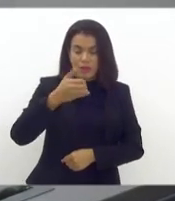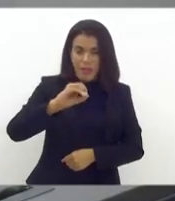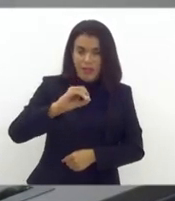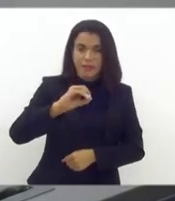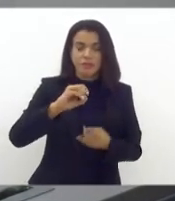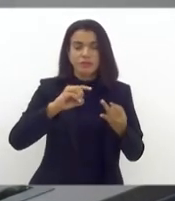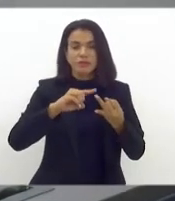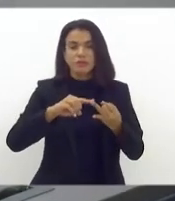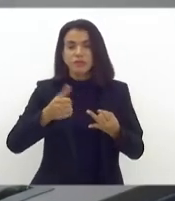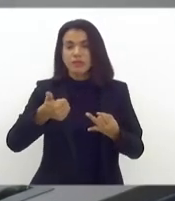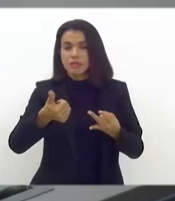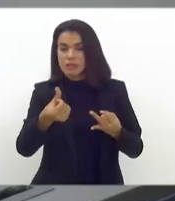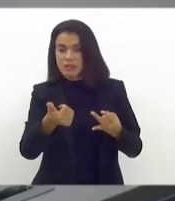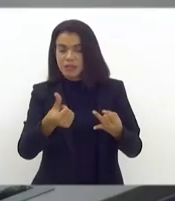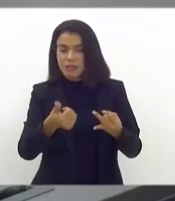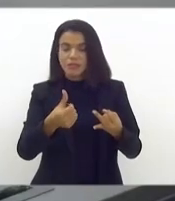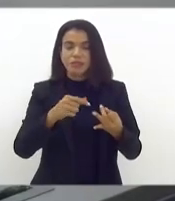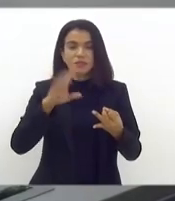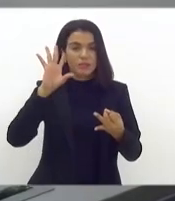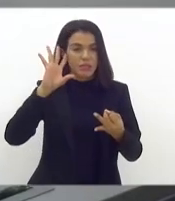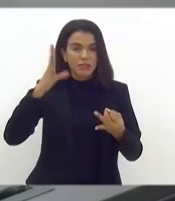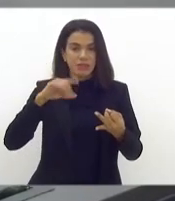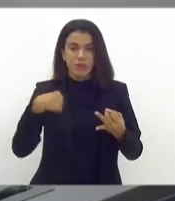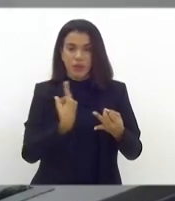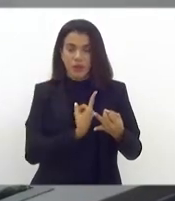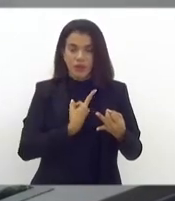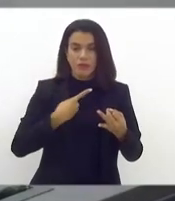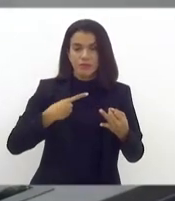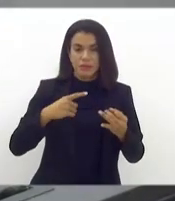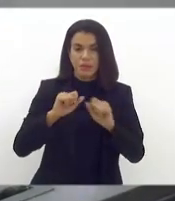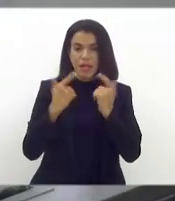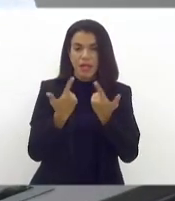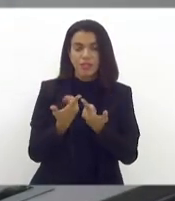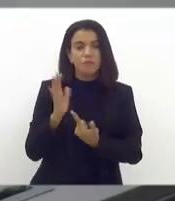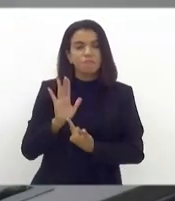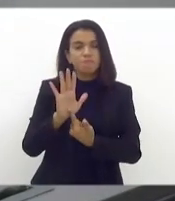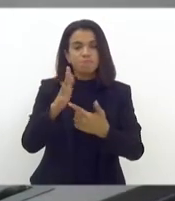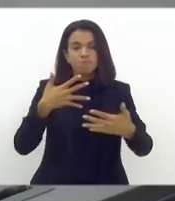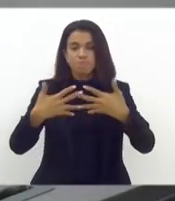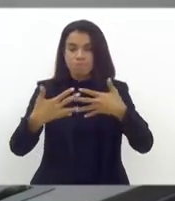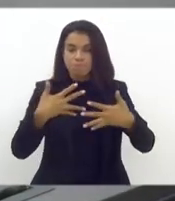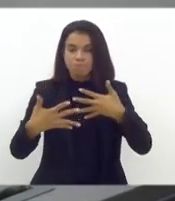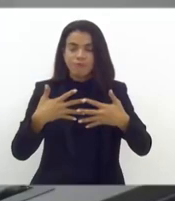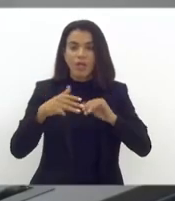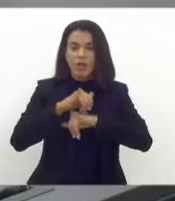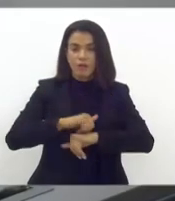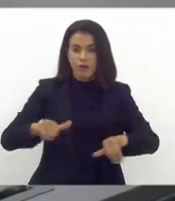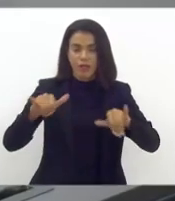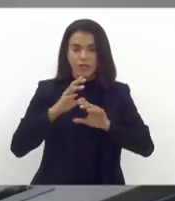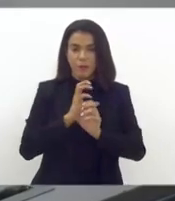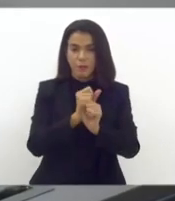súmula de número 16, com base nas decisões nossas aqui na casa. Trago a vista de todos na próxima sessão e a divulgação de